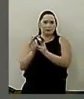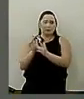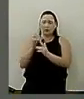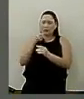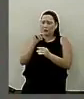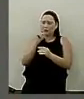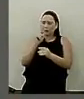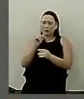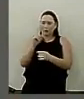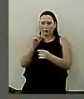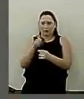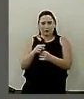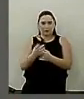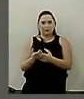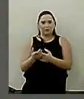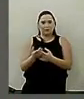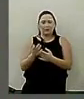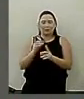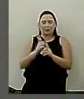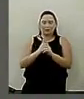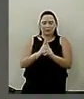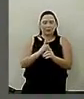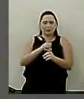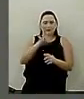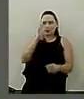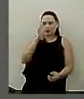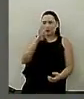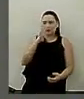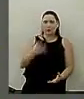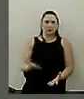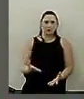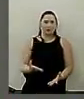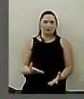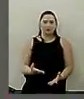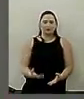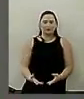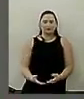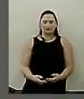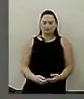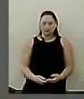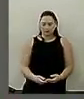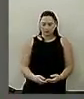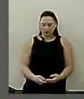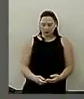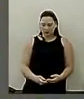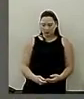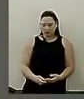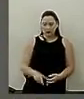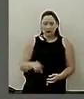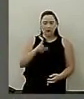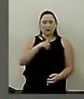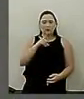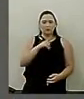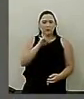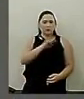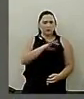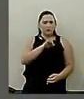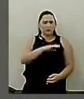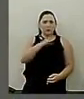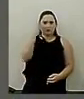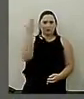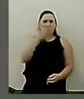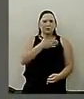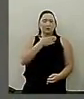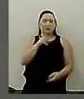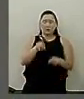Quem é este? Eles são tomados de temor, que é aquela mistura de medo e respeito,